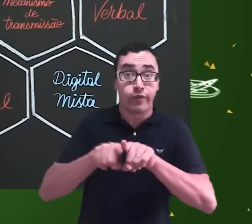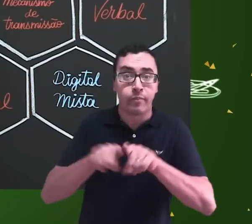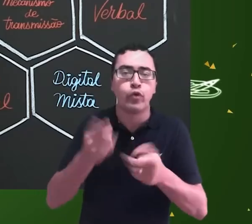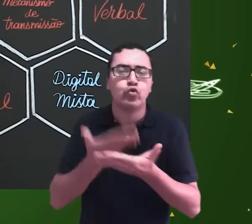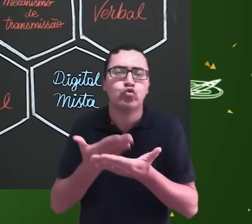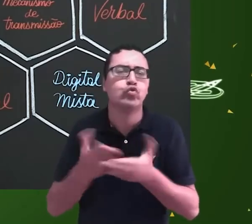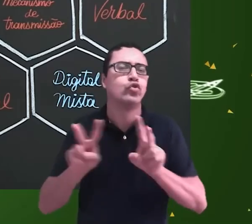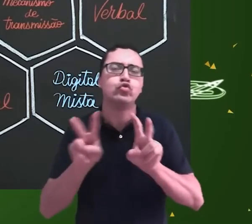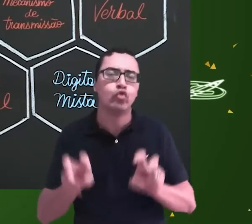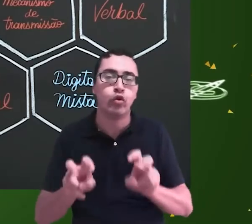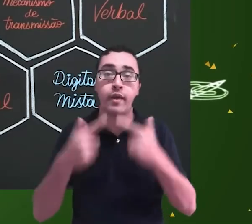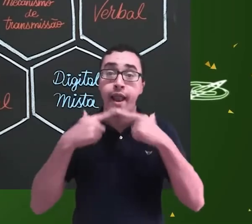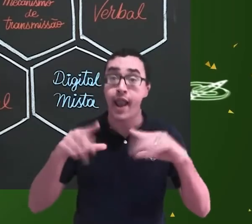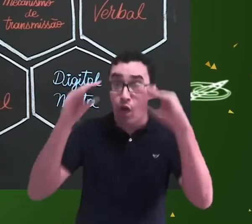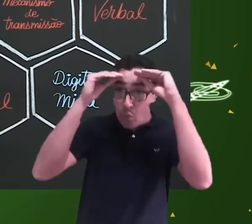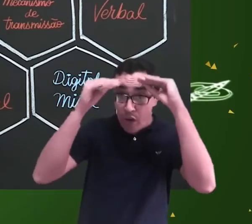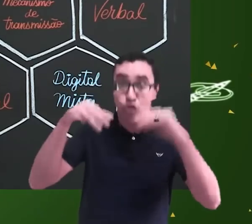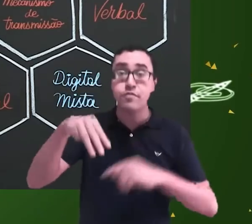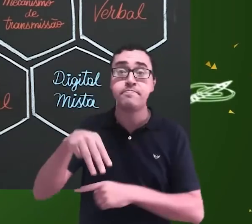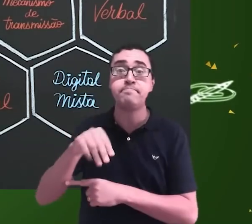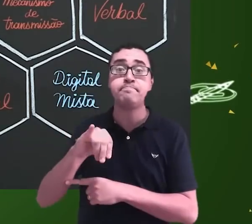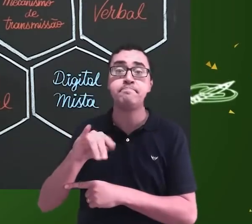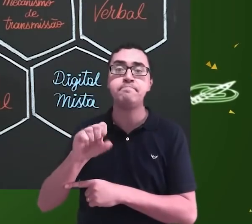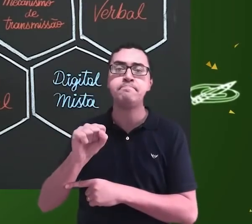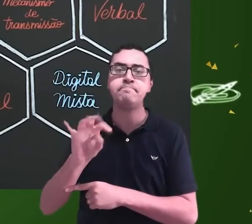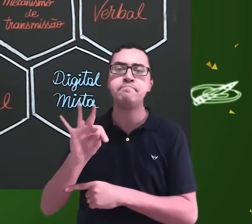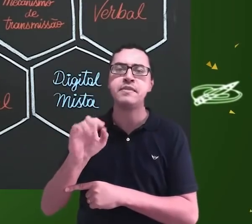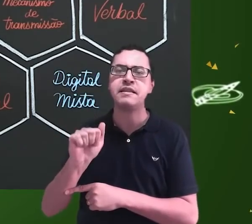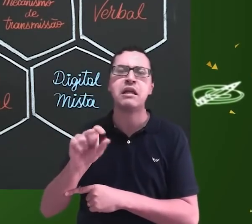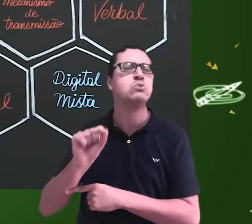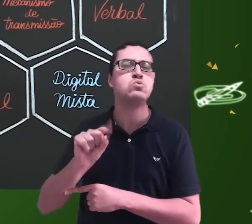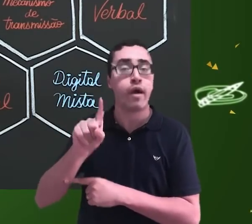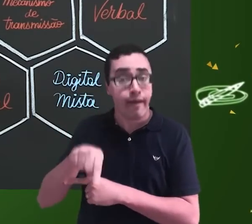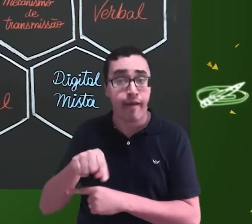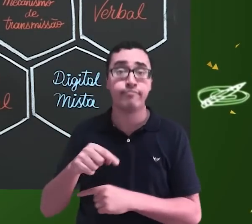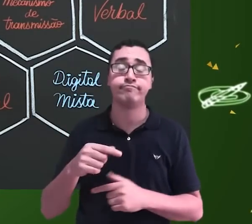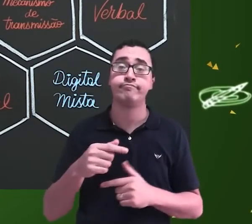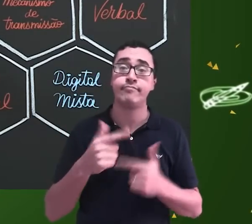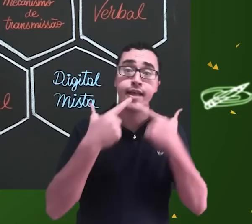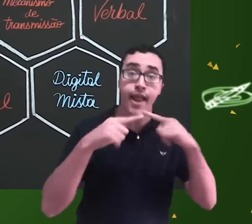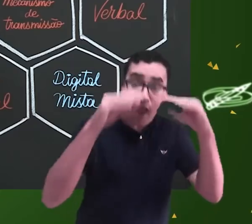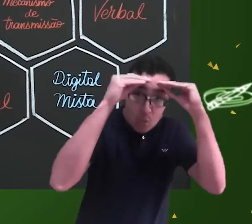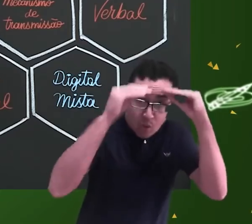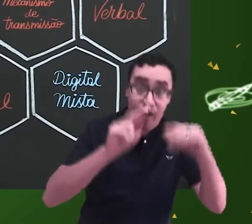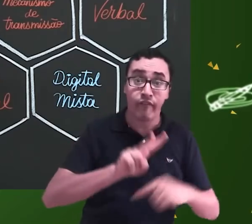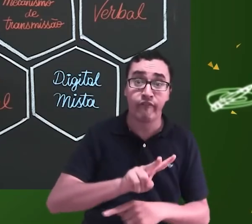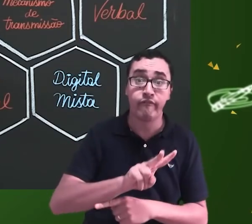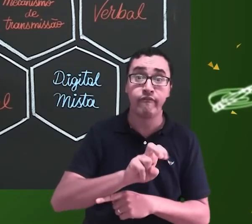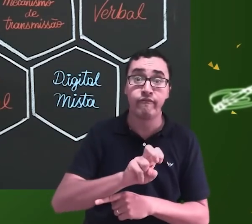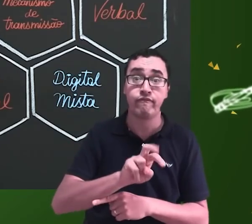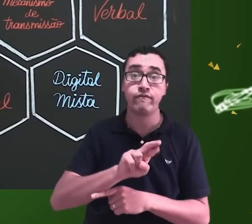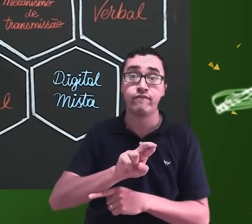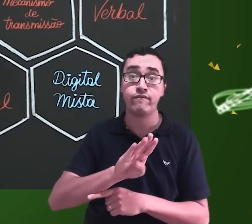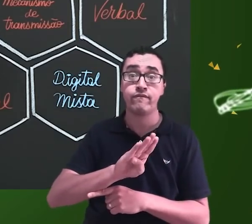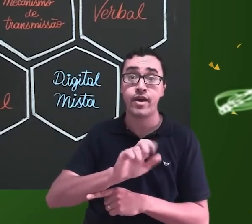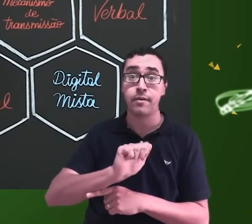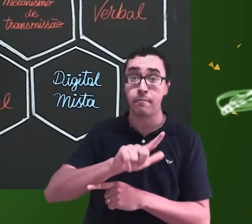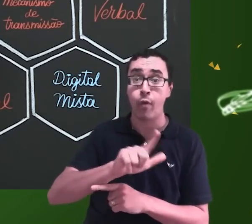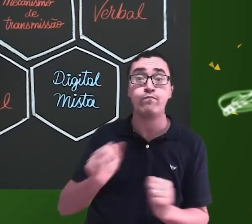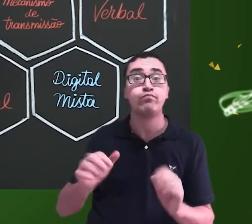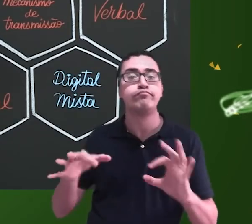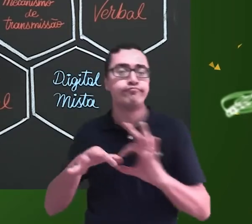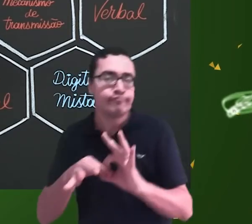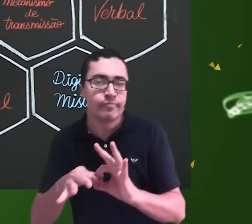fala em linguagem mista. O que é isso? A linguagem mista é esse conjunto, é esse encontro da linguagem verbal com a não verbal.